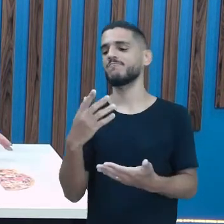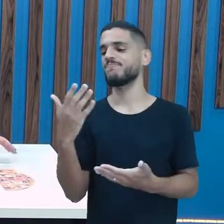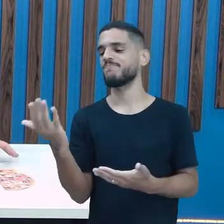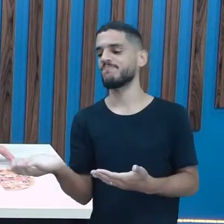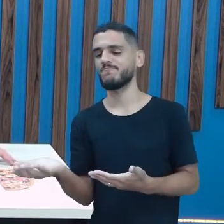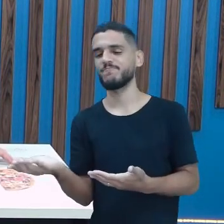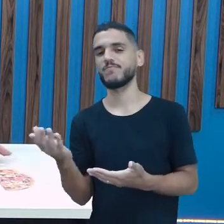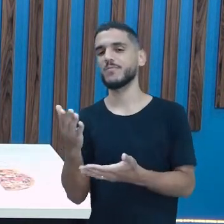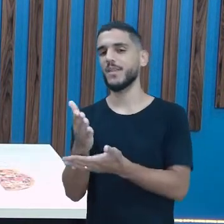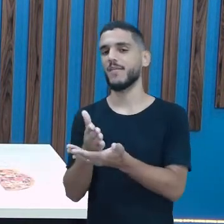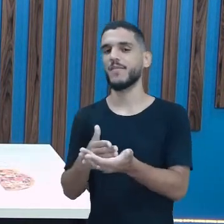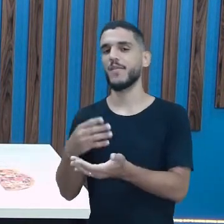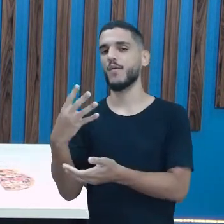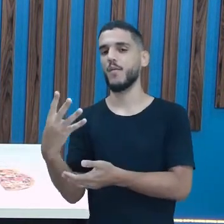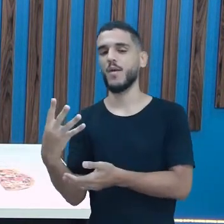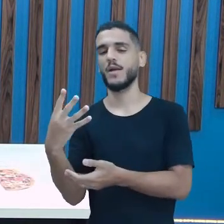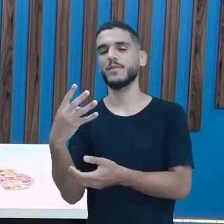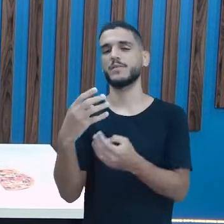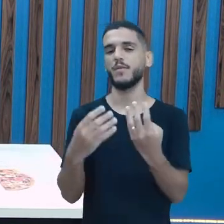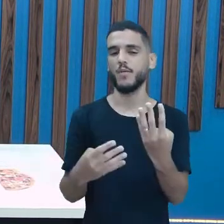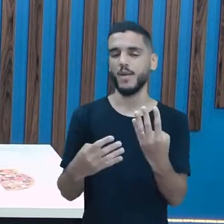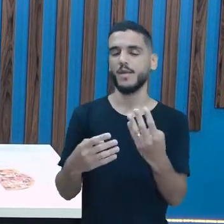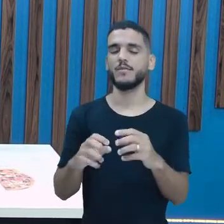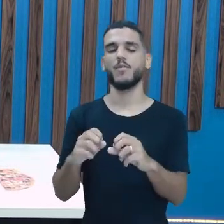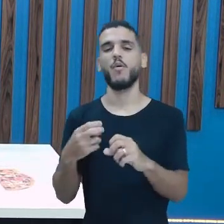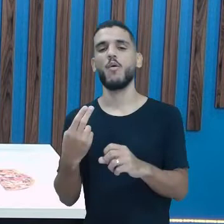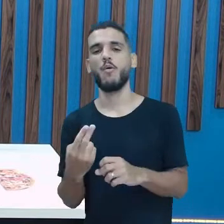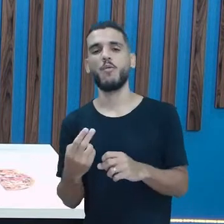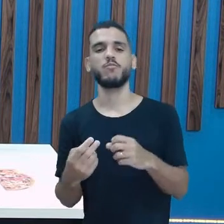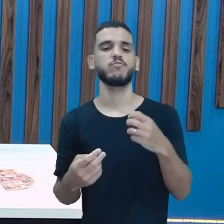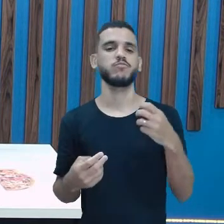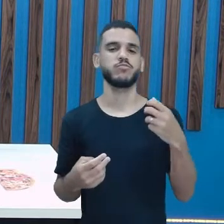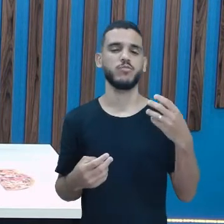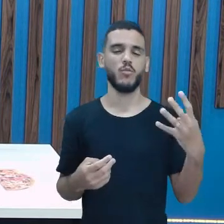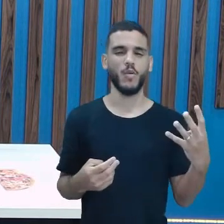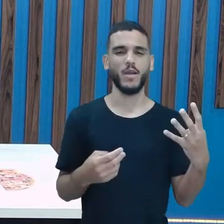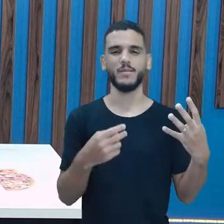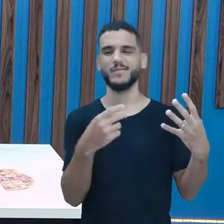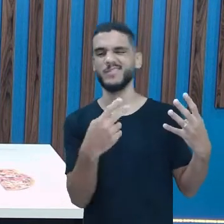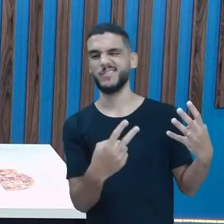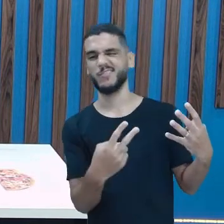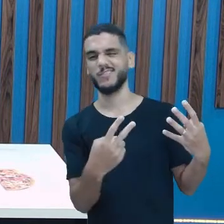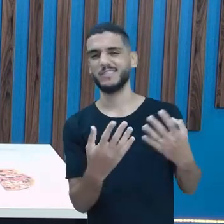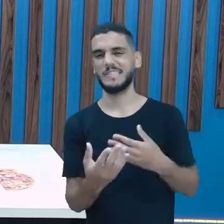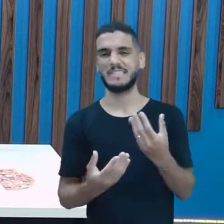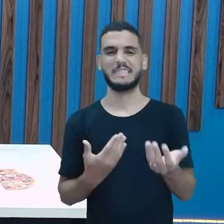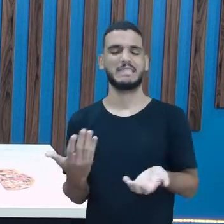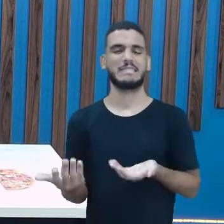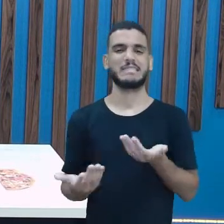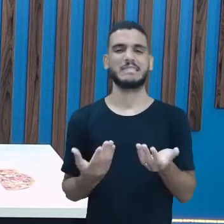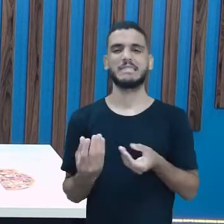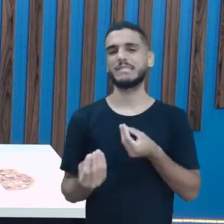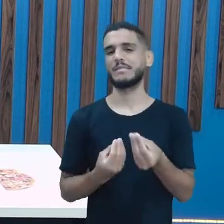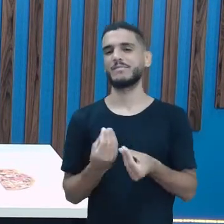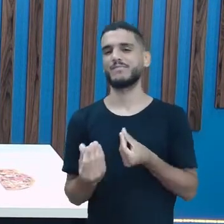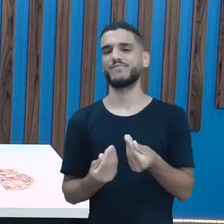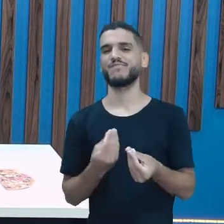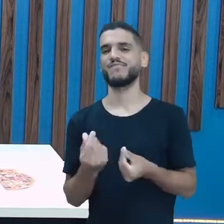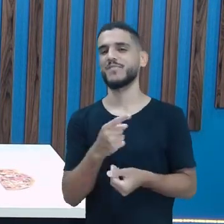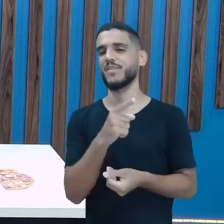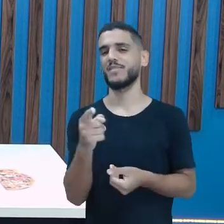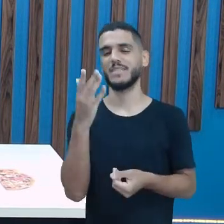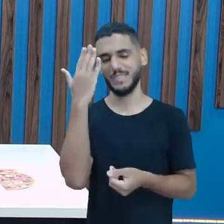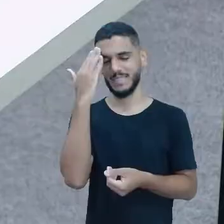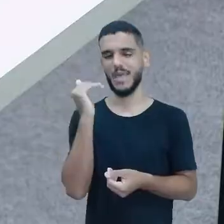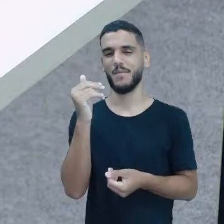que eu dividi 4 e 4 ou a que eu dividi 4 e 2? Em duas aqui. E aí, o que é que vocês me